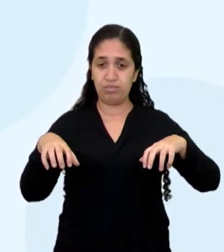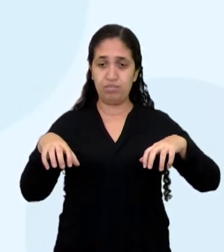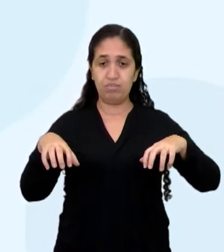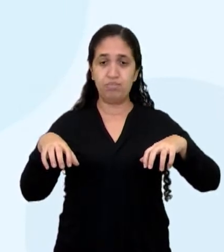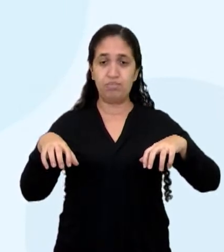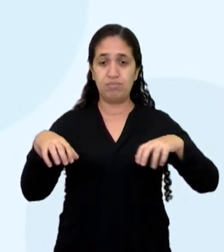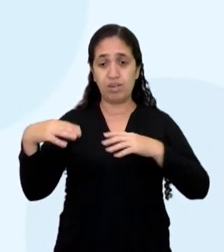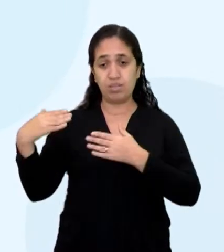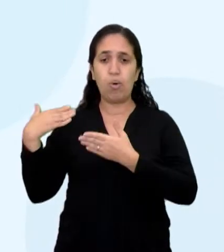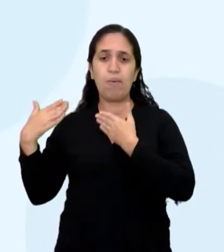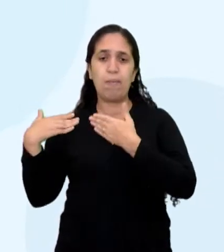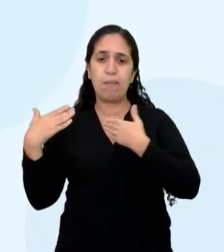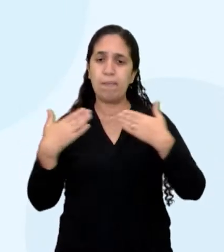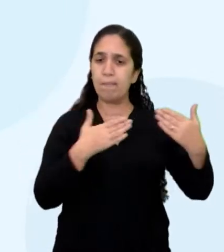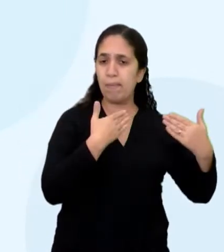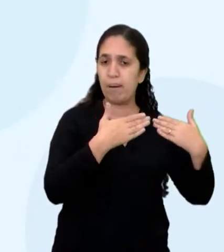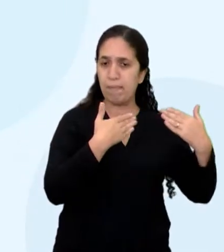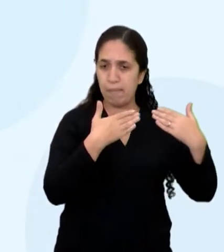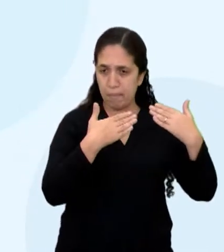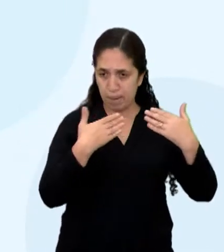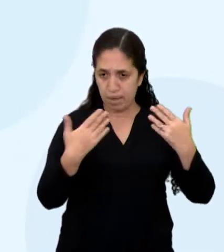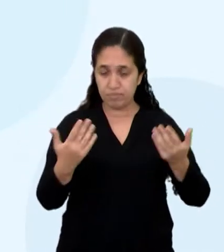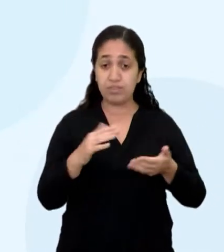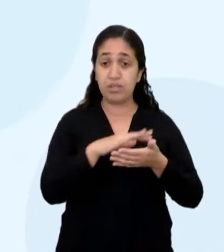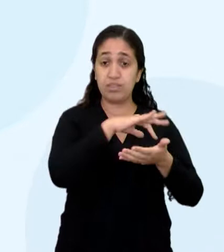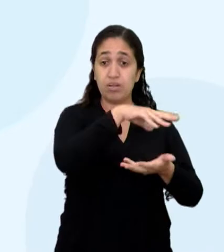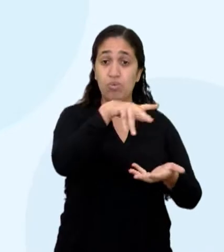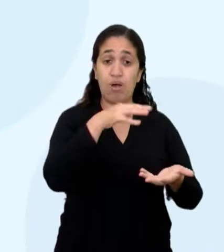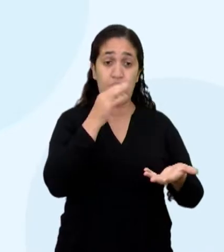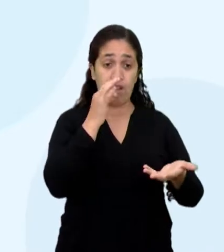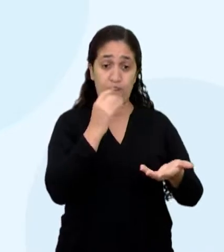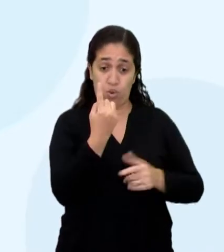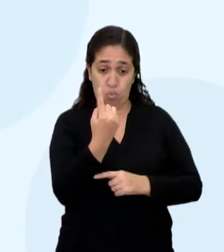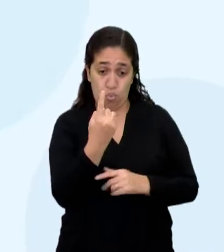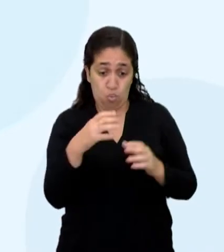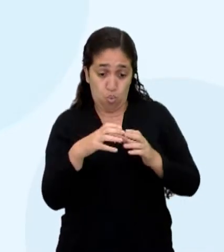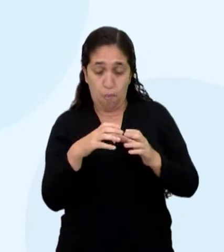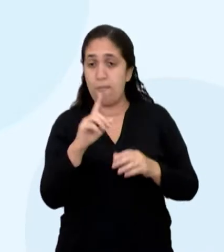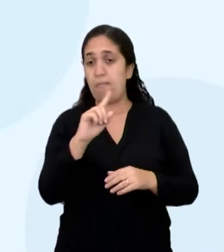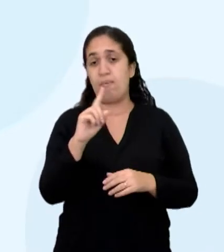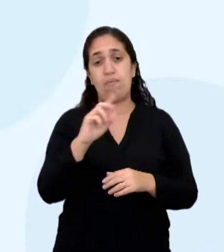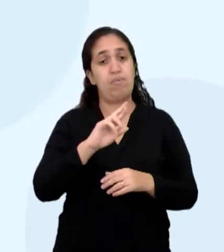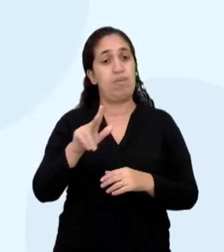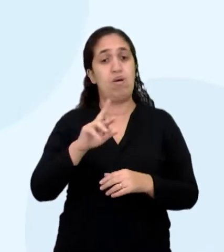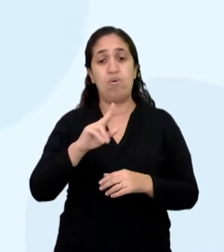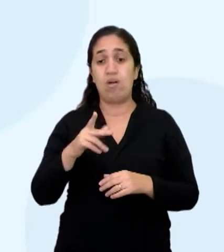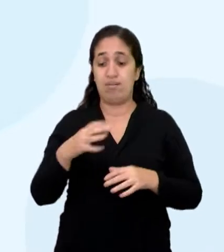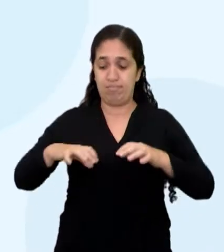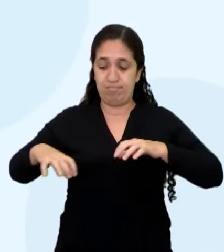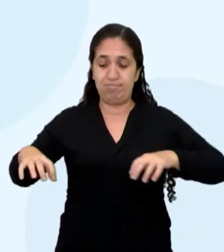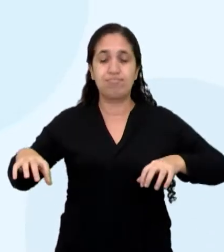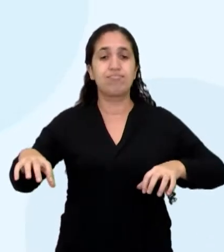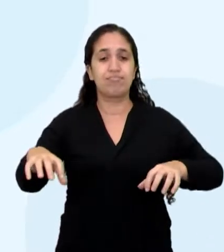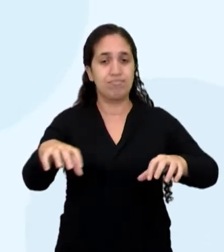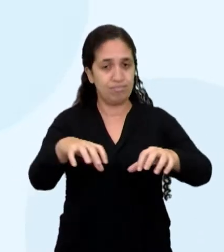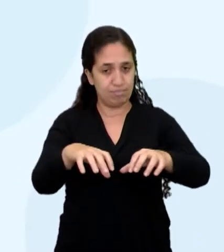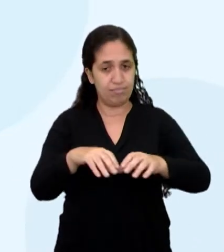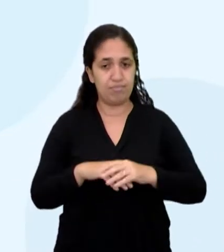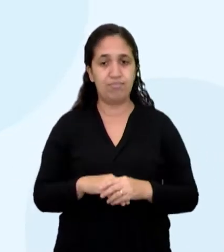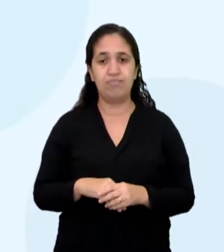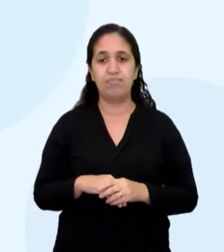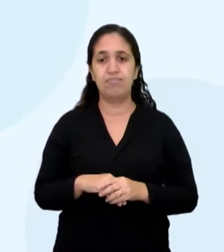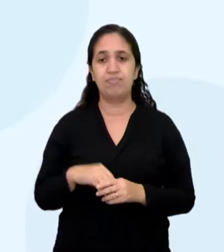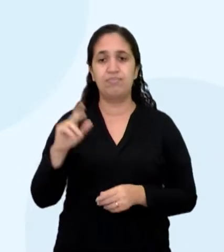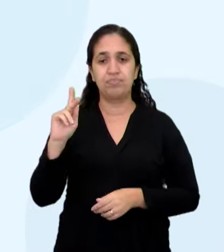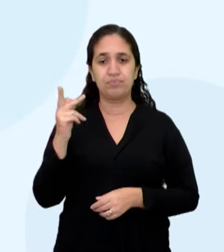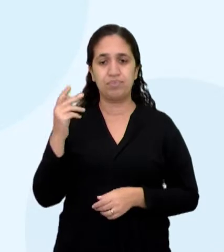em grupos de conversação. Então o Word Café necessariamente não vai ser um grupo só, vai ter vários grupos, né? Reserva-se ao host,